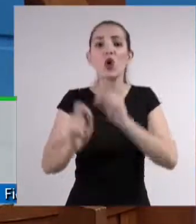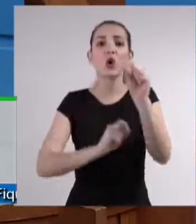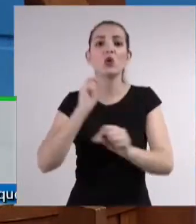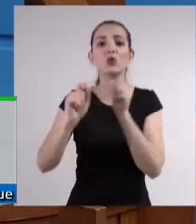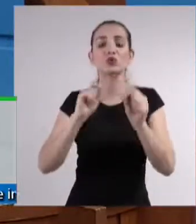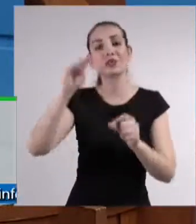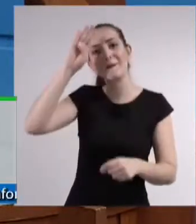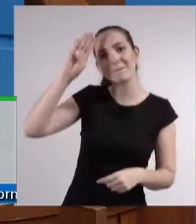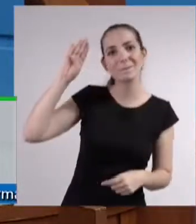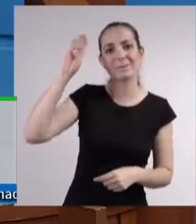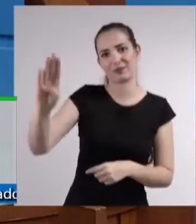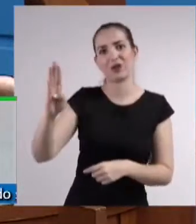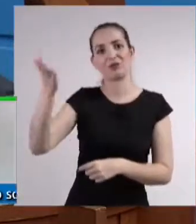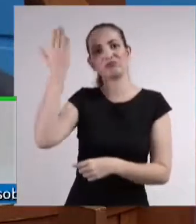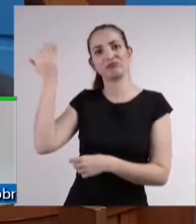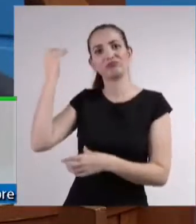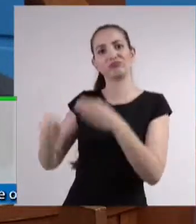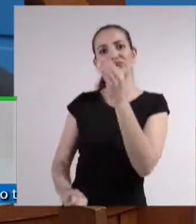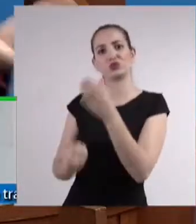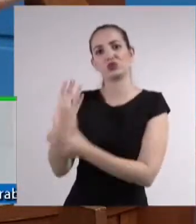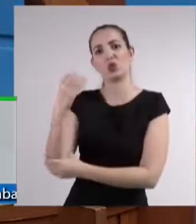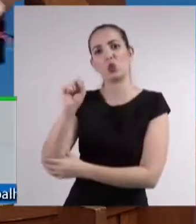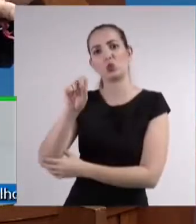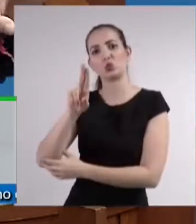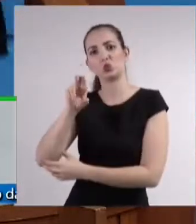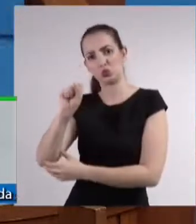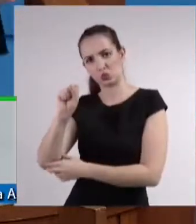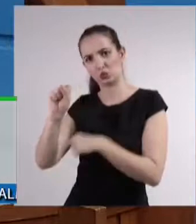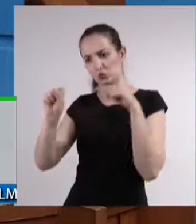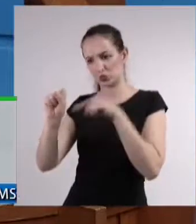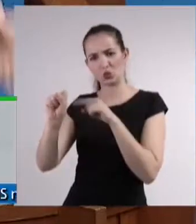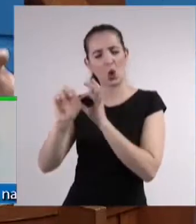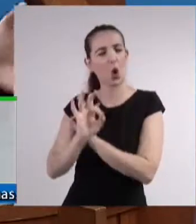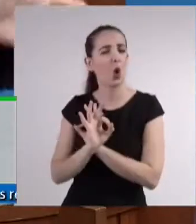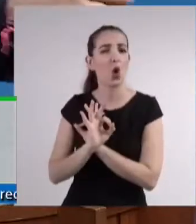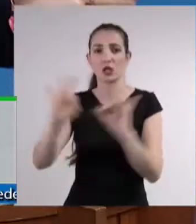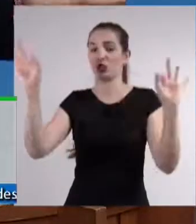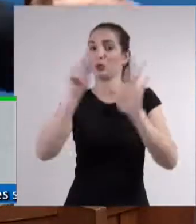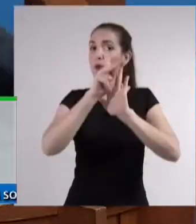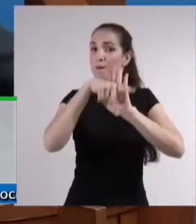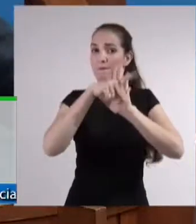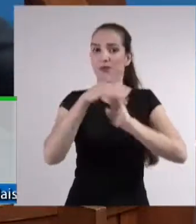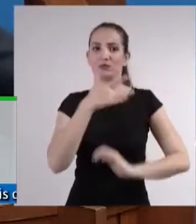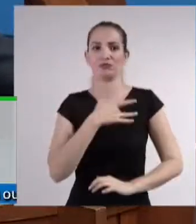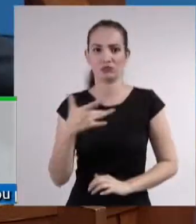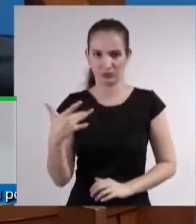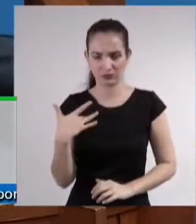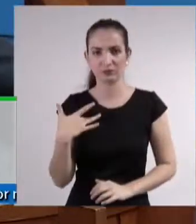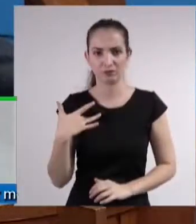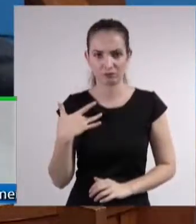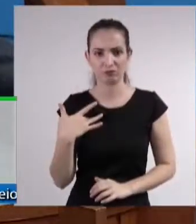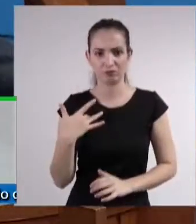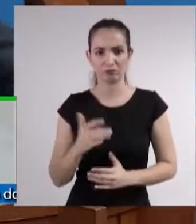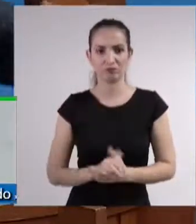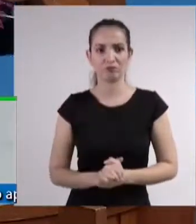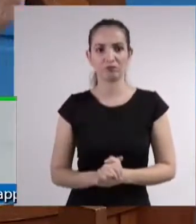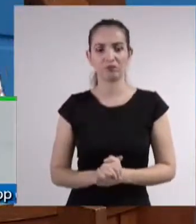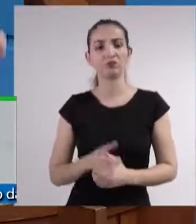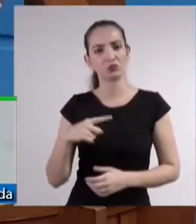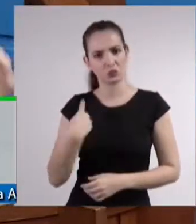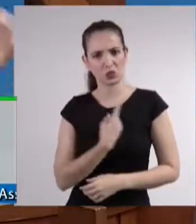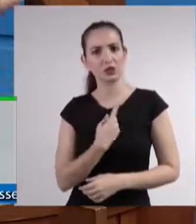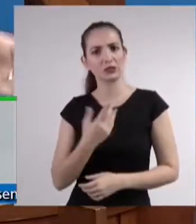preconizou quando se fez o SUS no Brasil, que é um ótimo plano de saúde, se assim podemos chamá-lo,